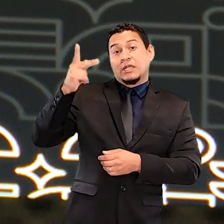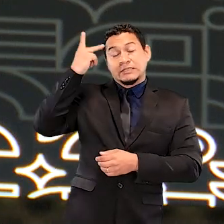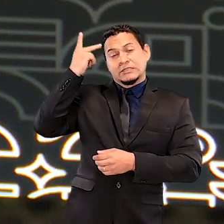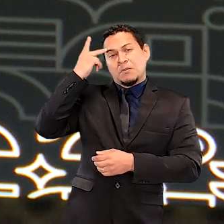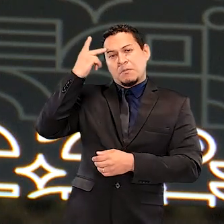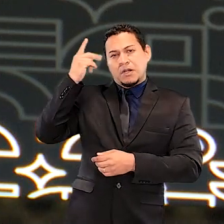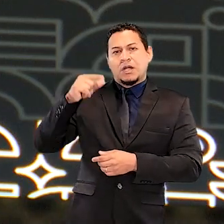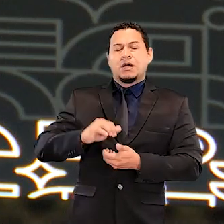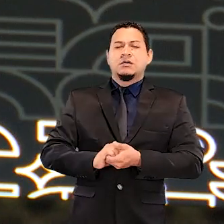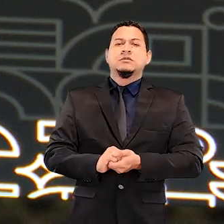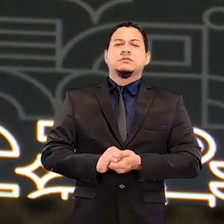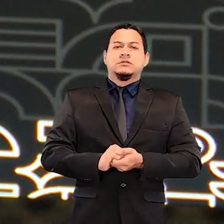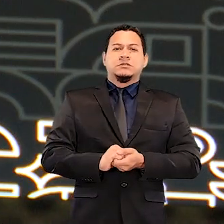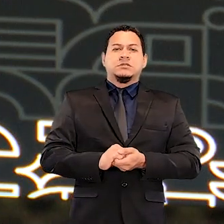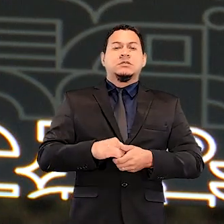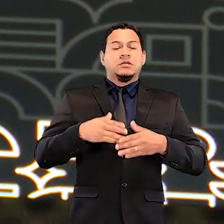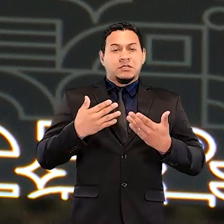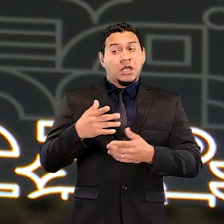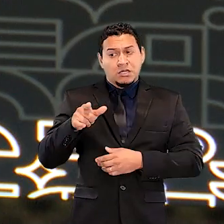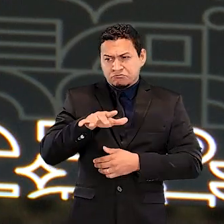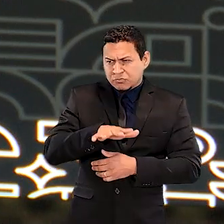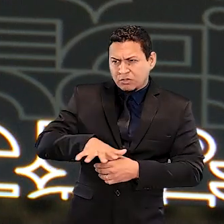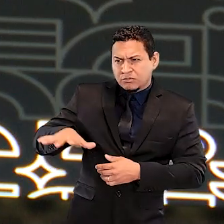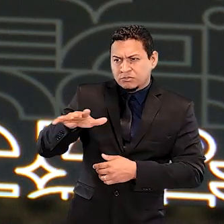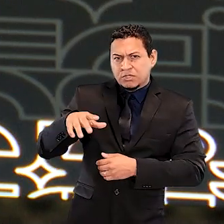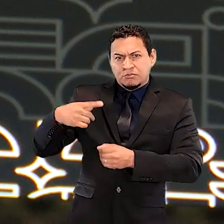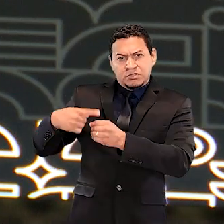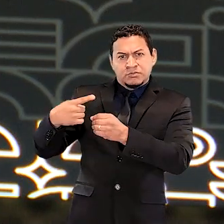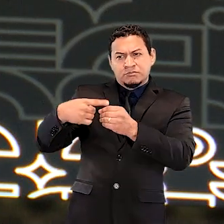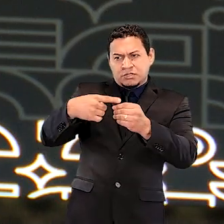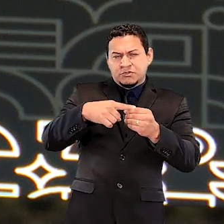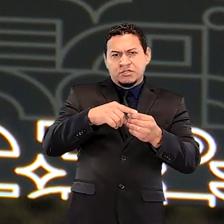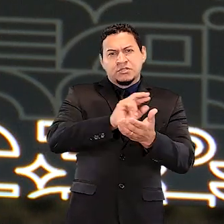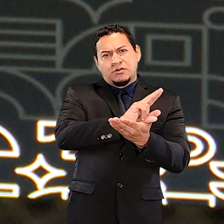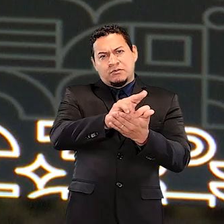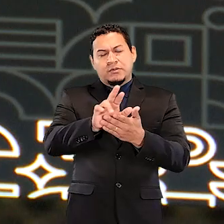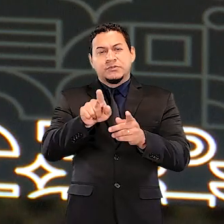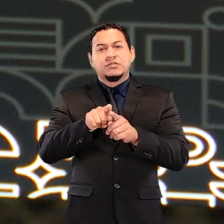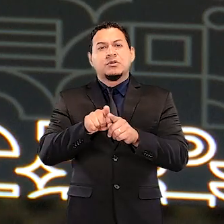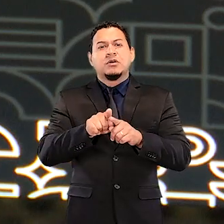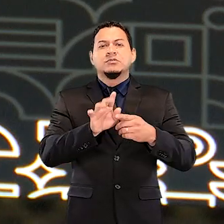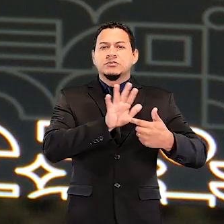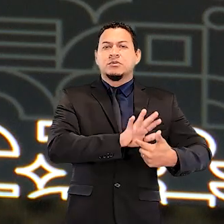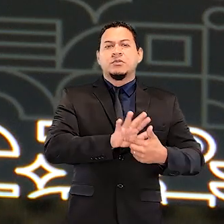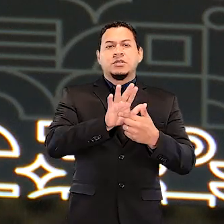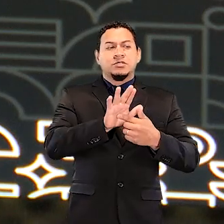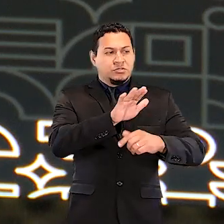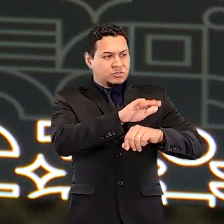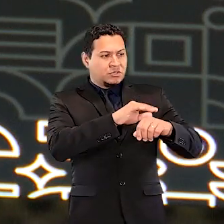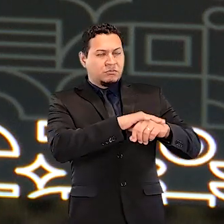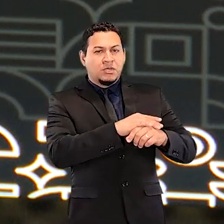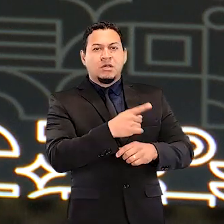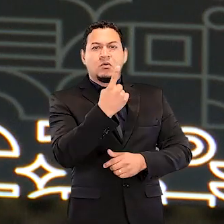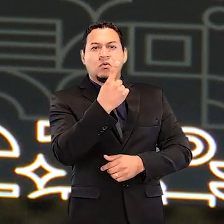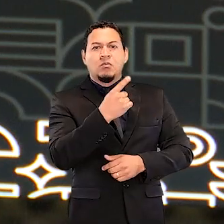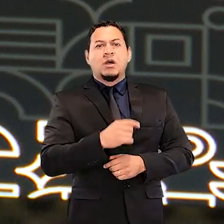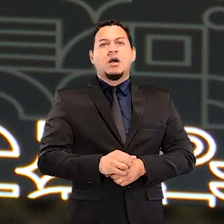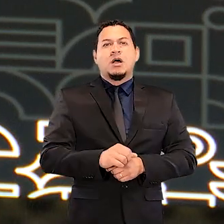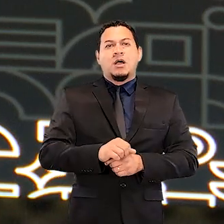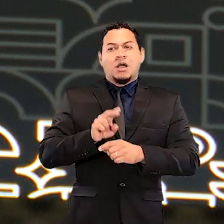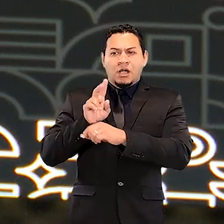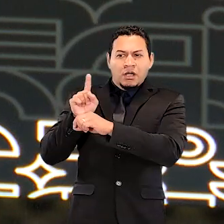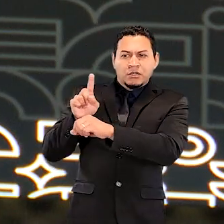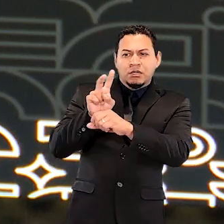região de Guaianazes, região de Cidade de Tiradentes. Também levamos uma agente de saúde de Bragança